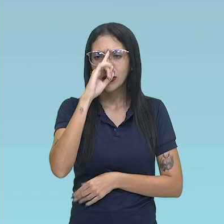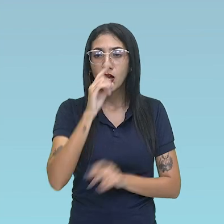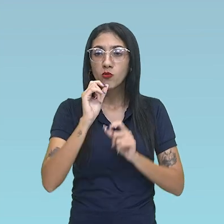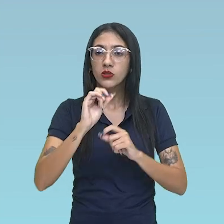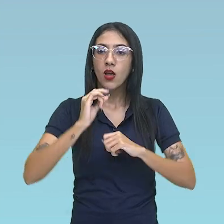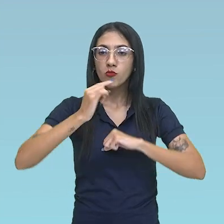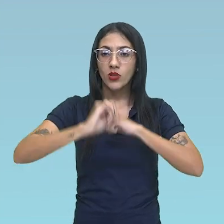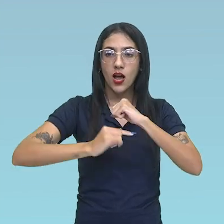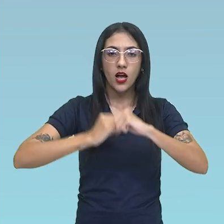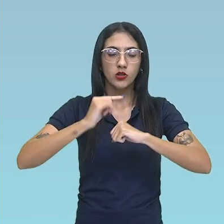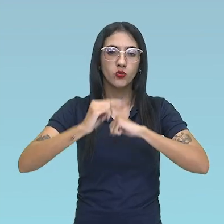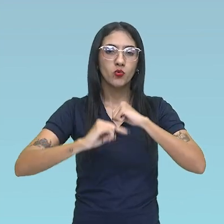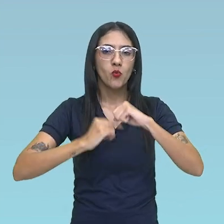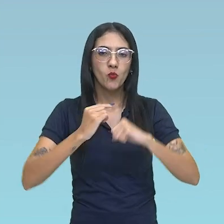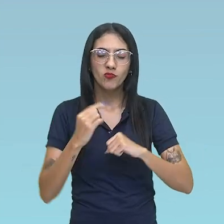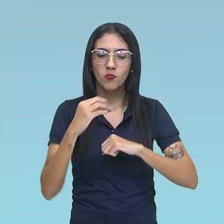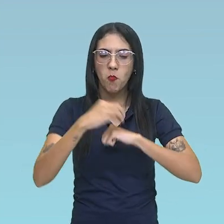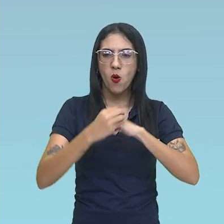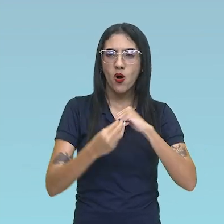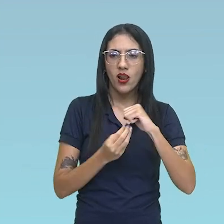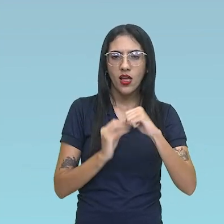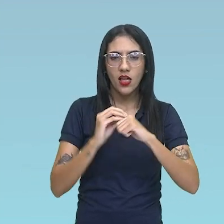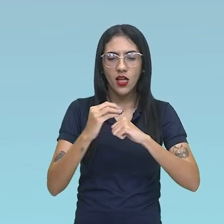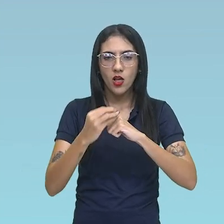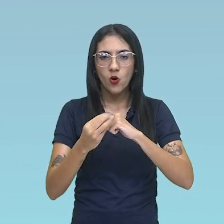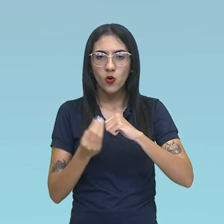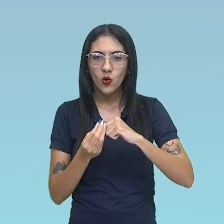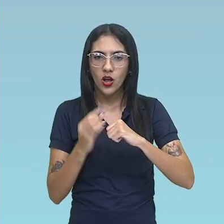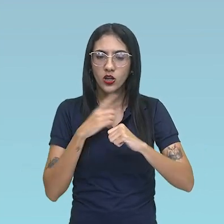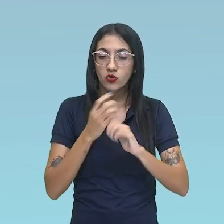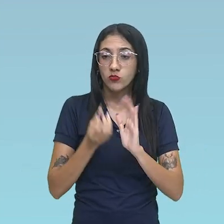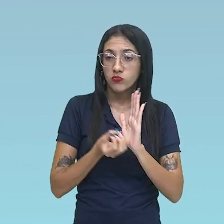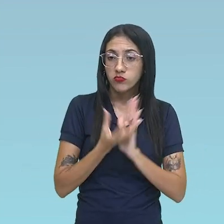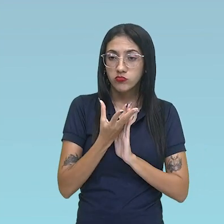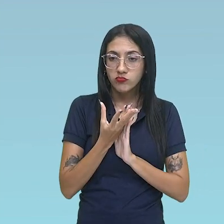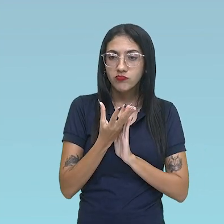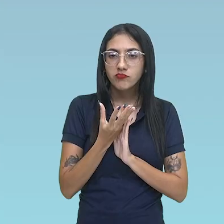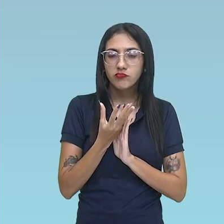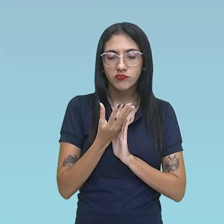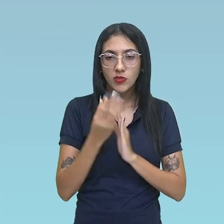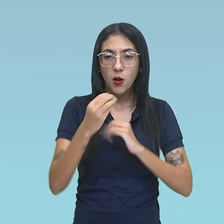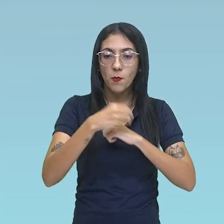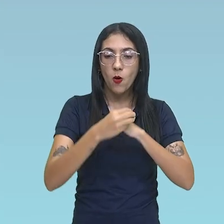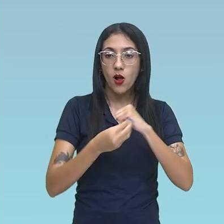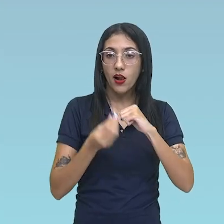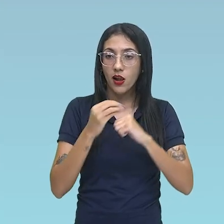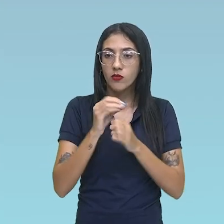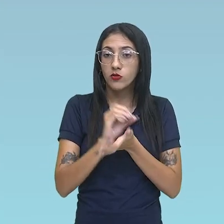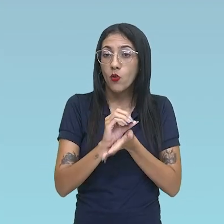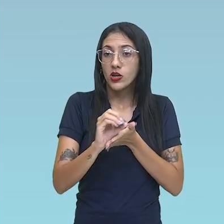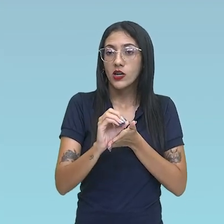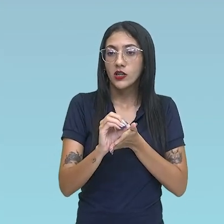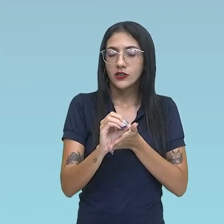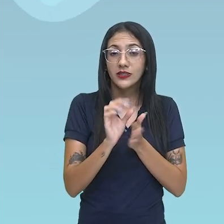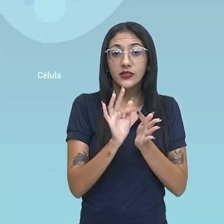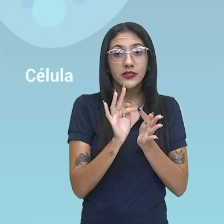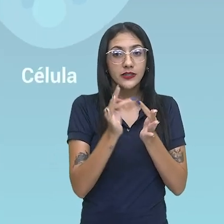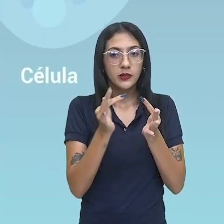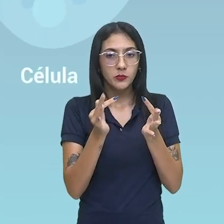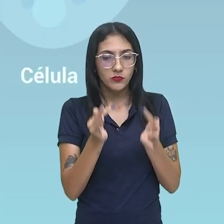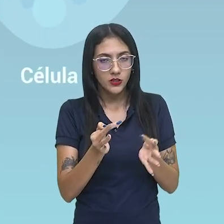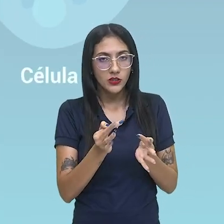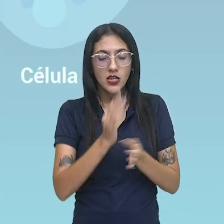átomos presentes, das moléculas presentes, mais a descarga, começa a se formar moléculas orgânicas, né, simples e depois